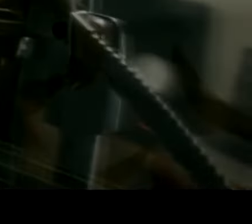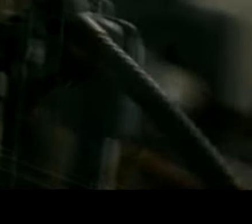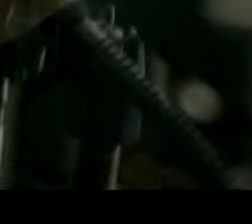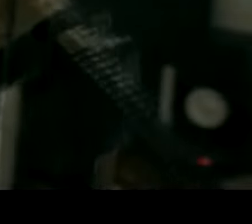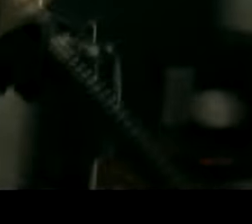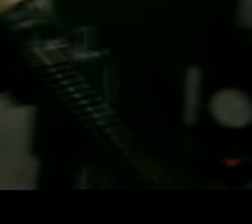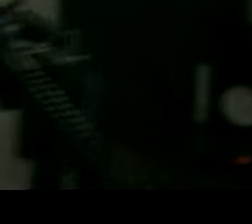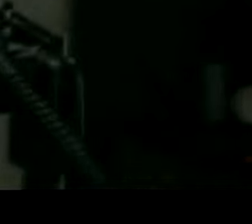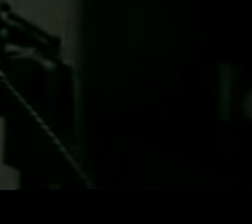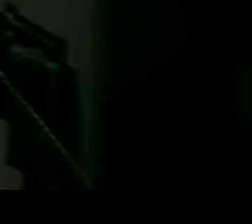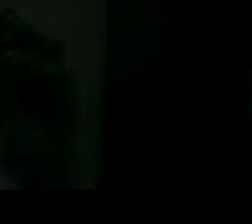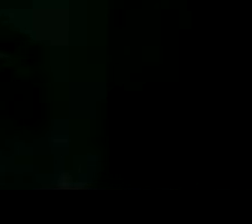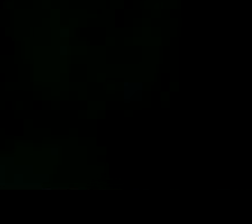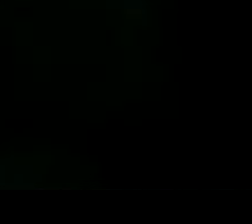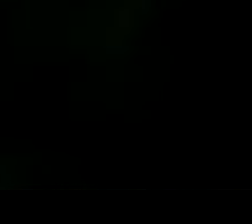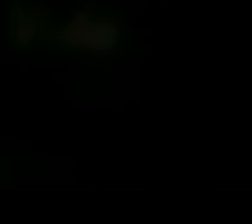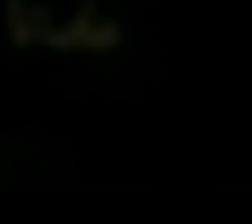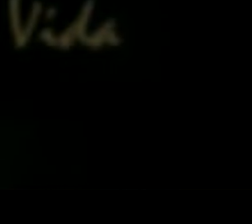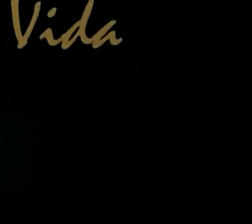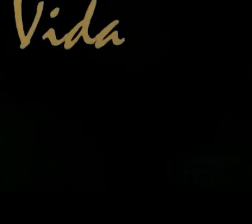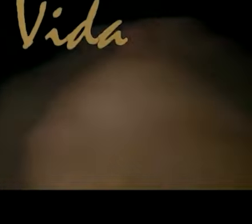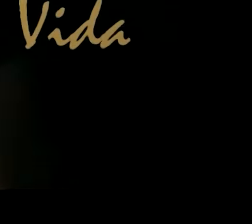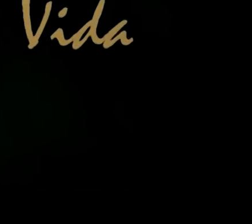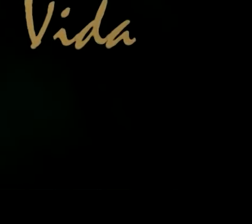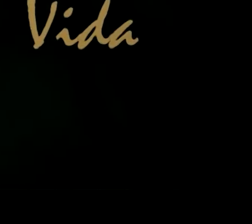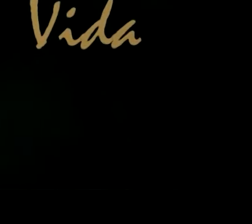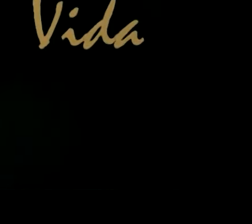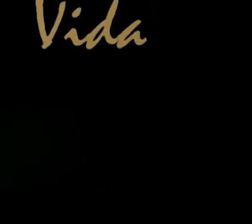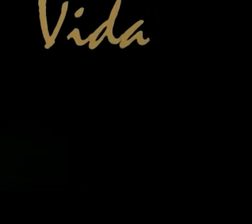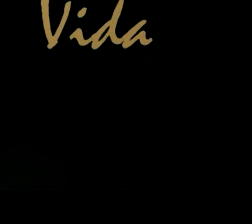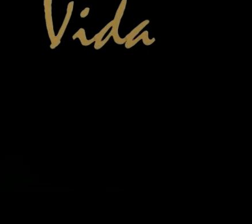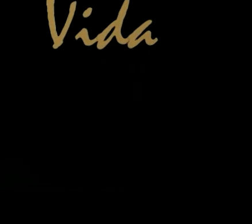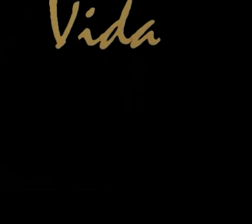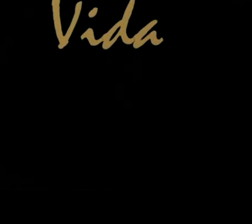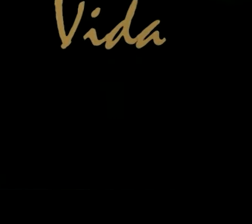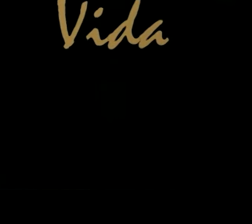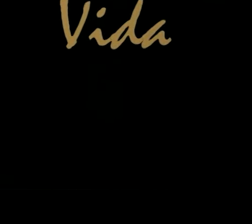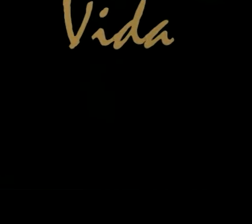vitória, que tira e também devolve a vida.